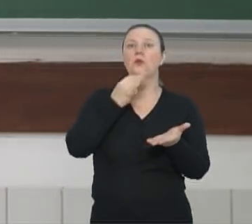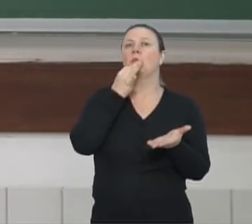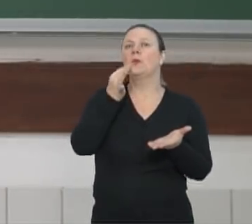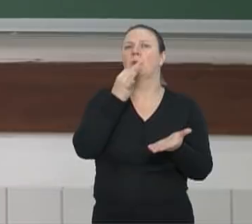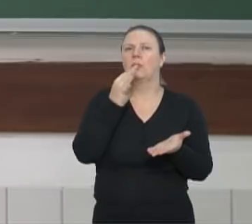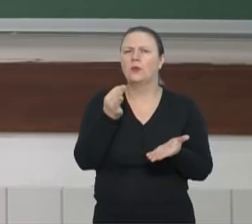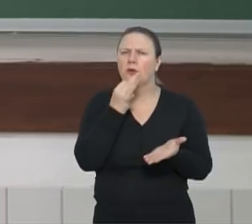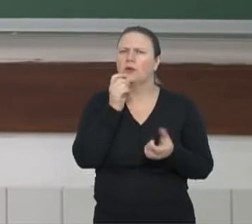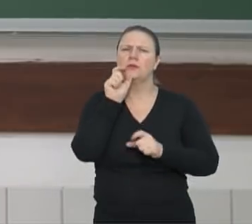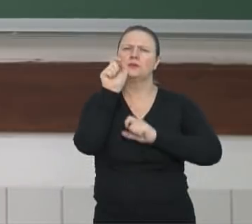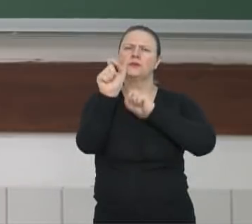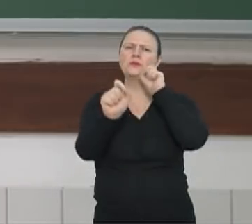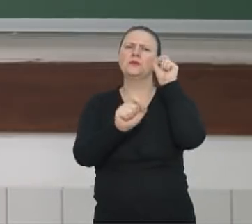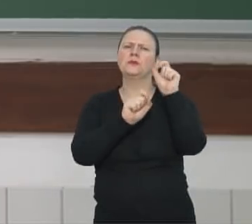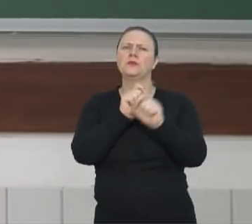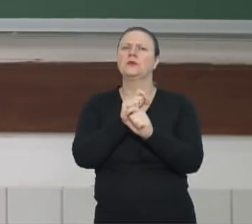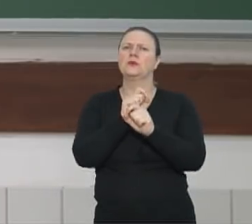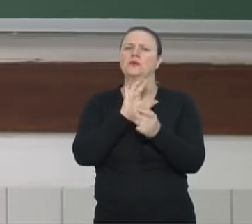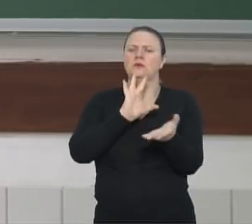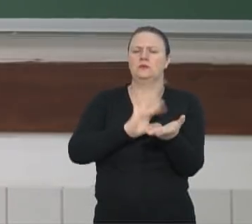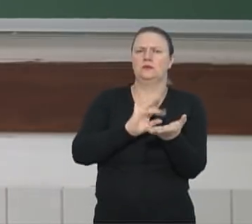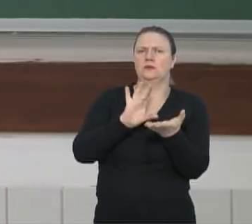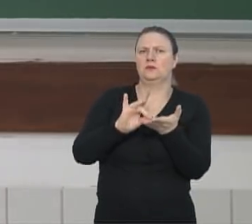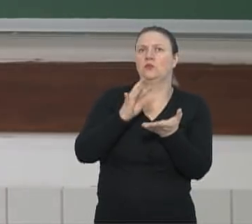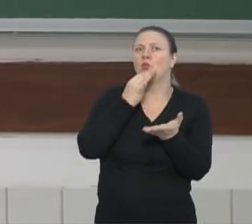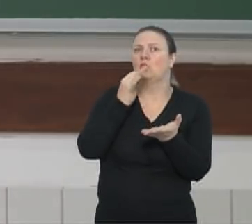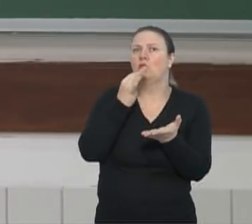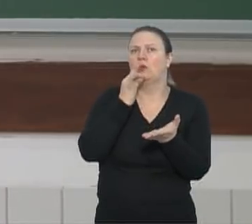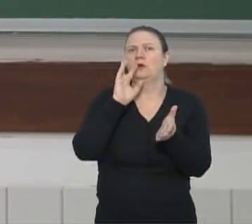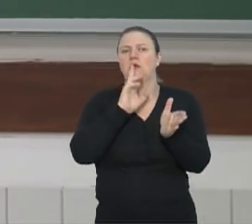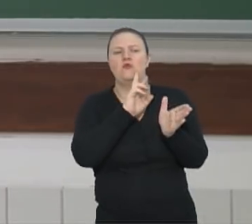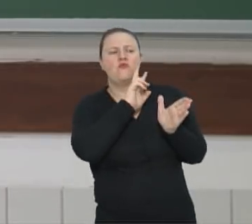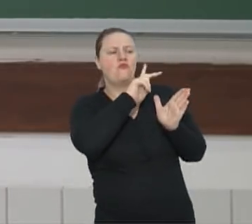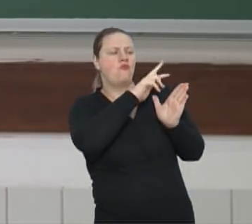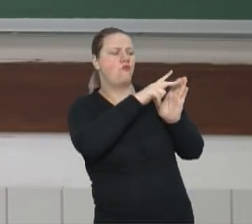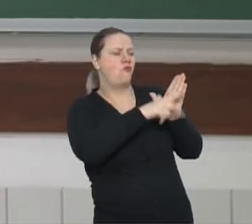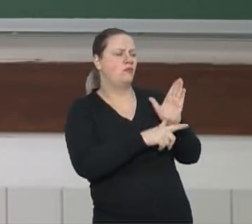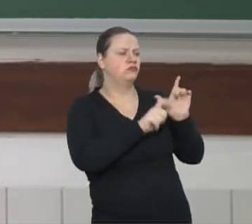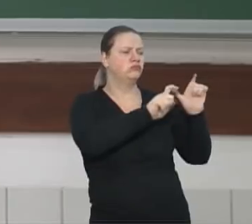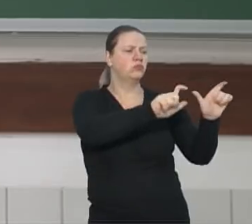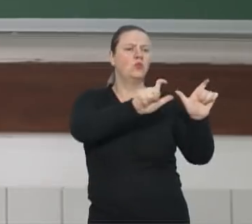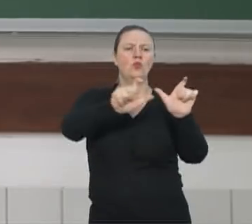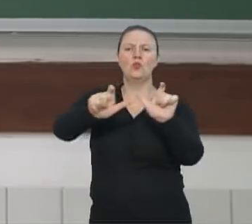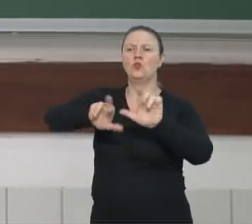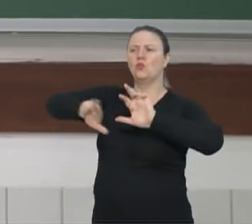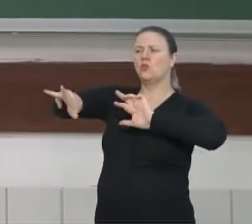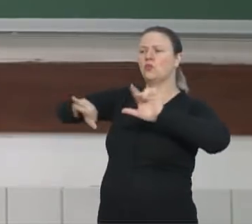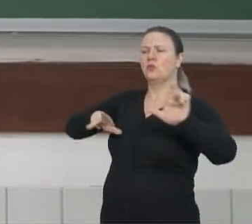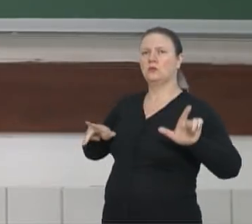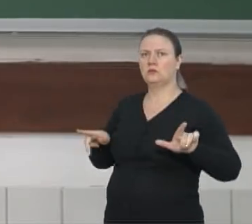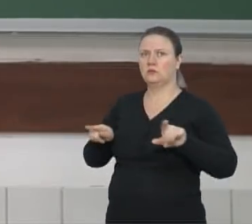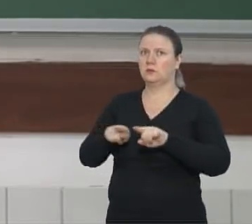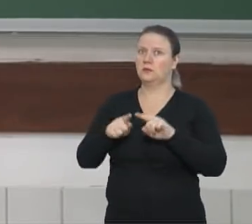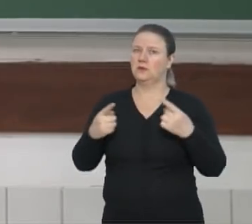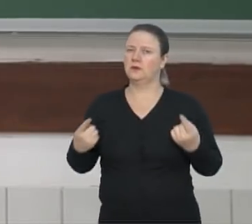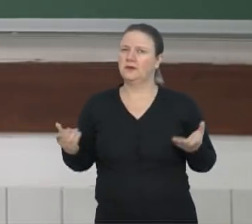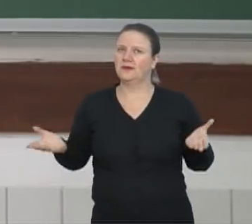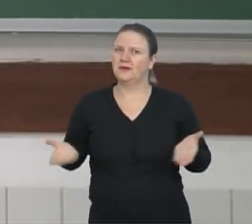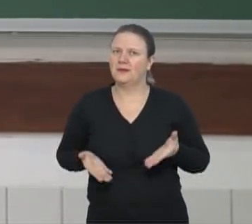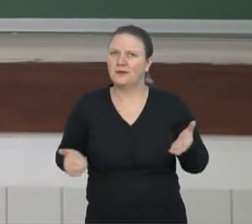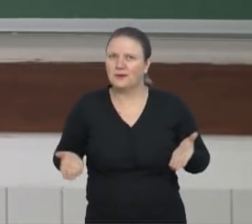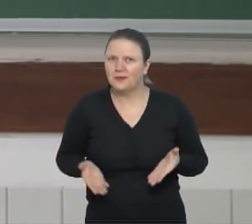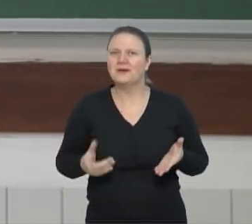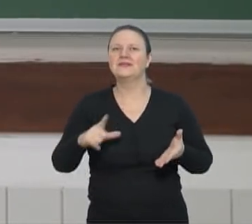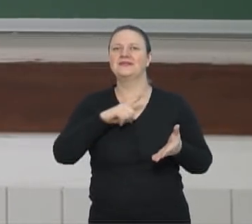que está presente um artigo de opinião? Em vários lugares, né, gente? Mas eu trouxe aqui um para vocês